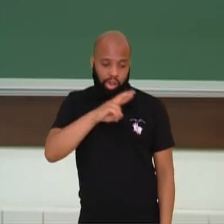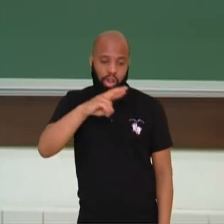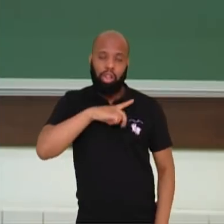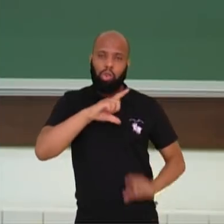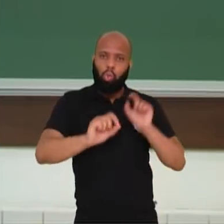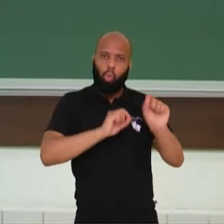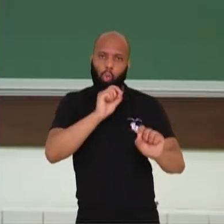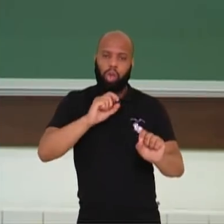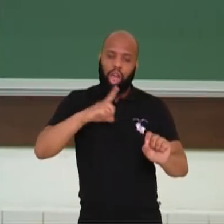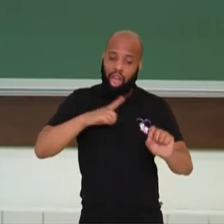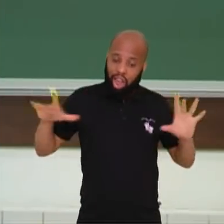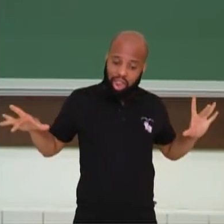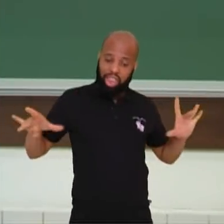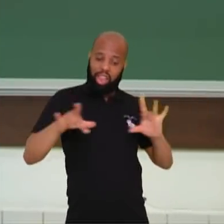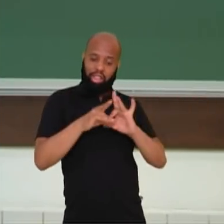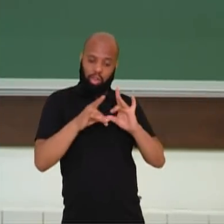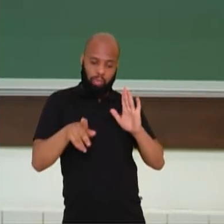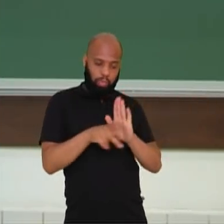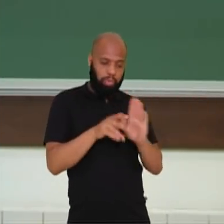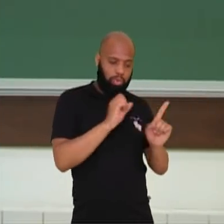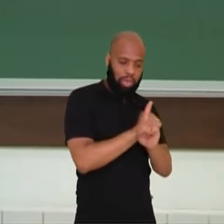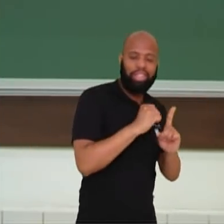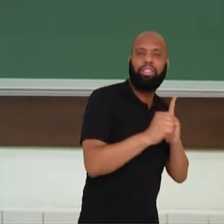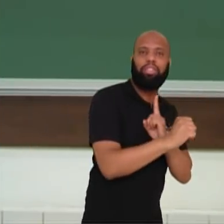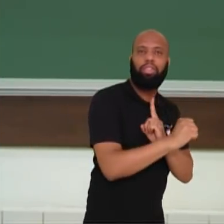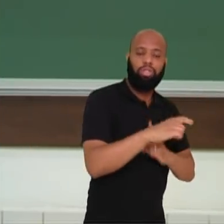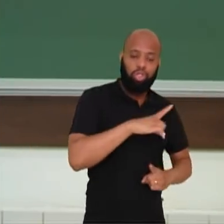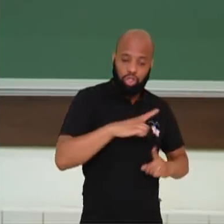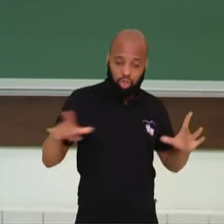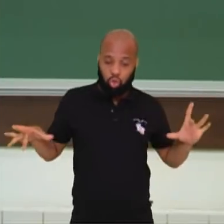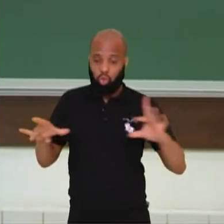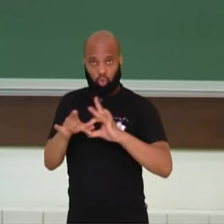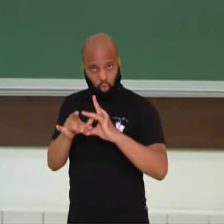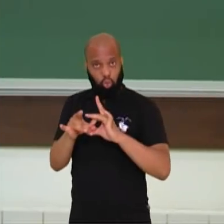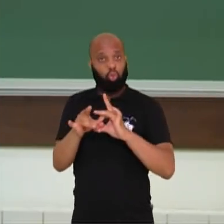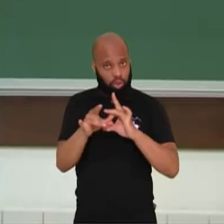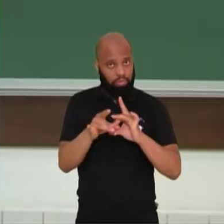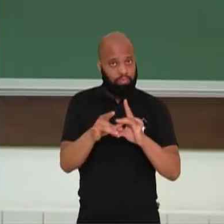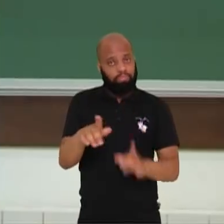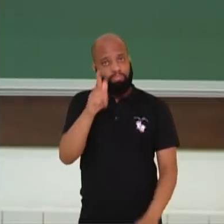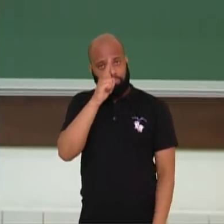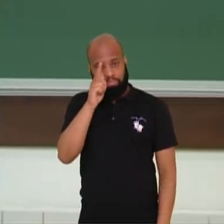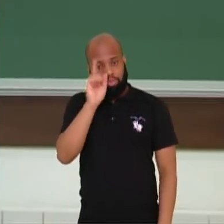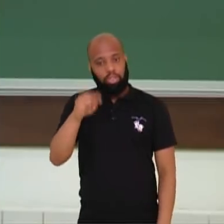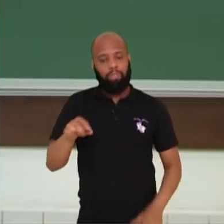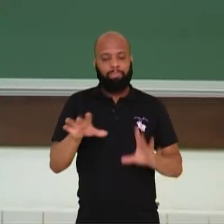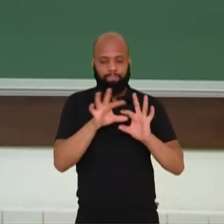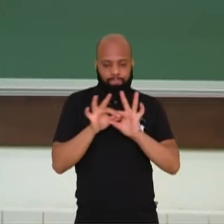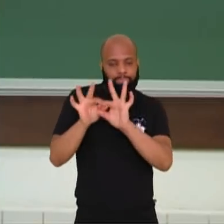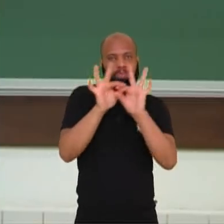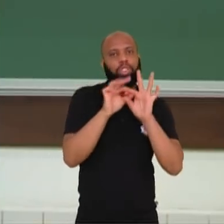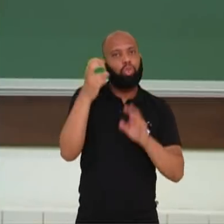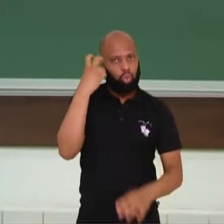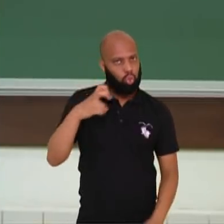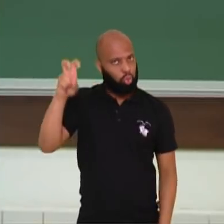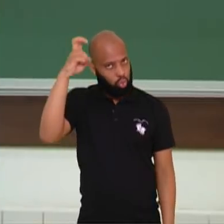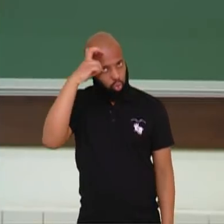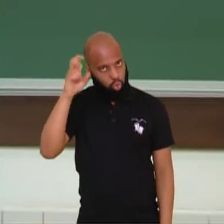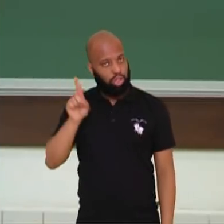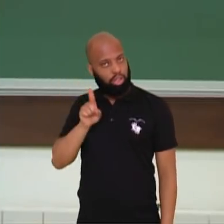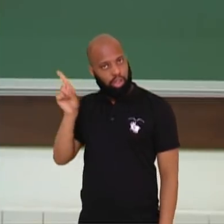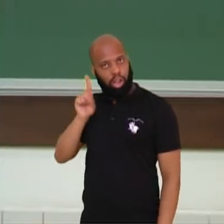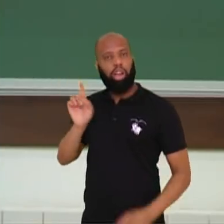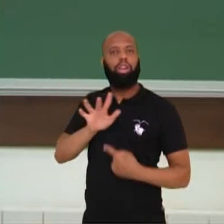elemento de coesão social, mantinha juntos os gregos no sentido de uma unidade cultural. E aqui isso fica